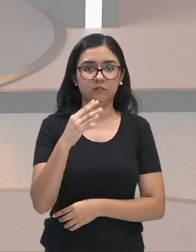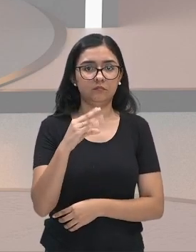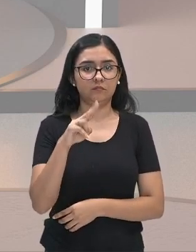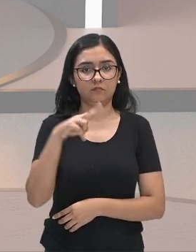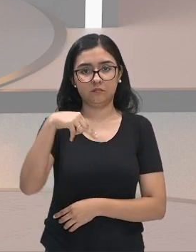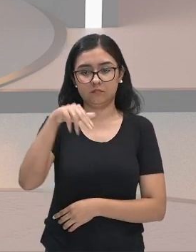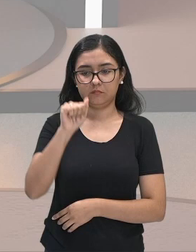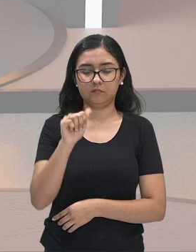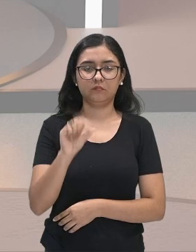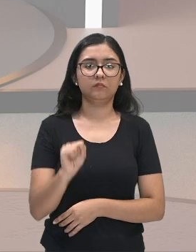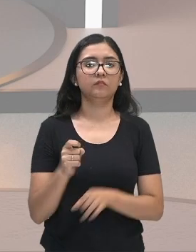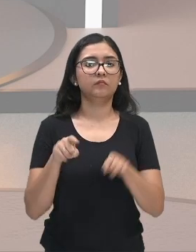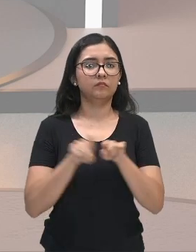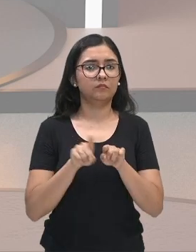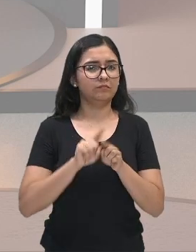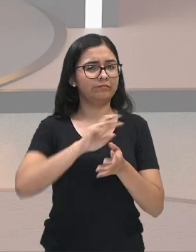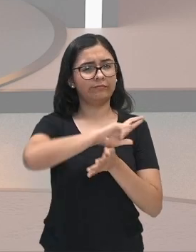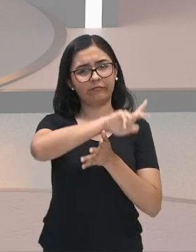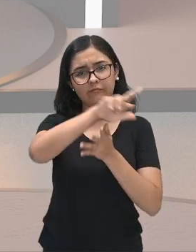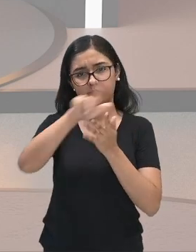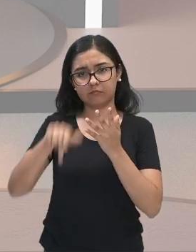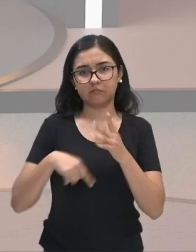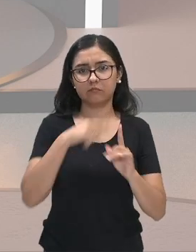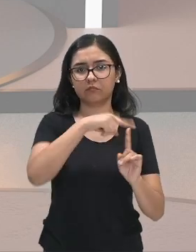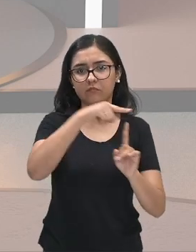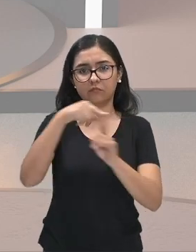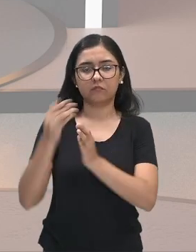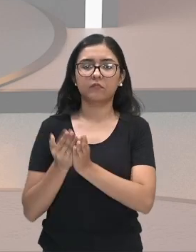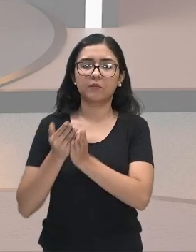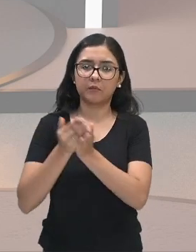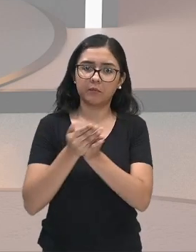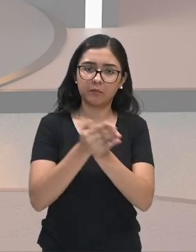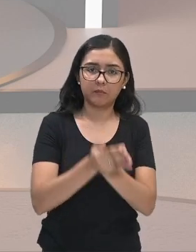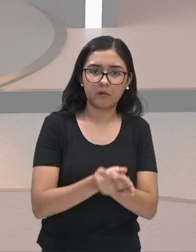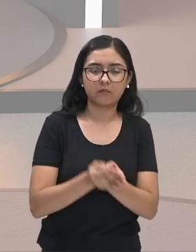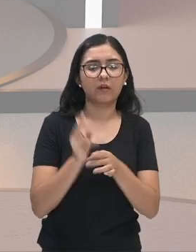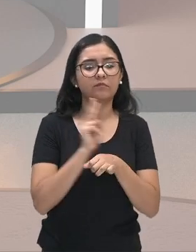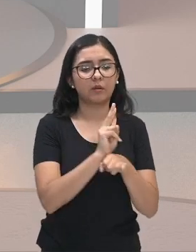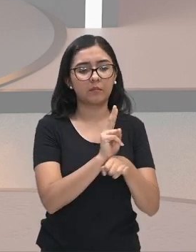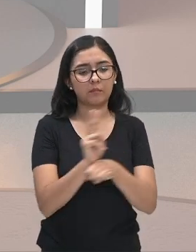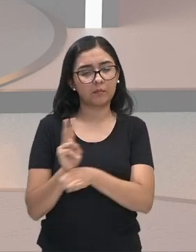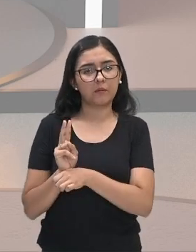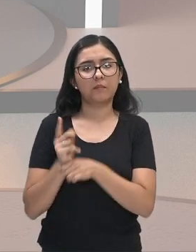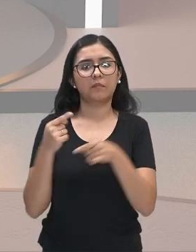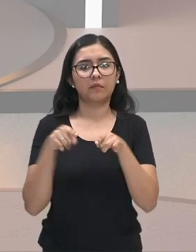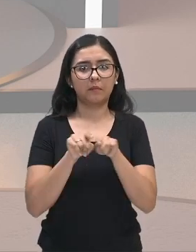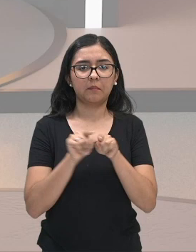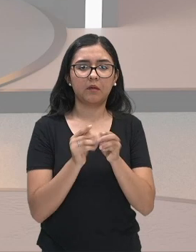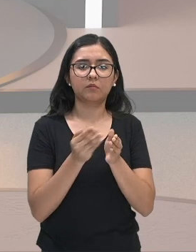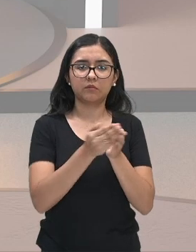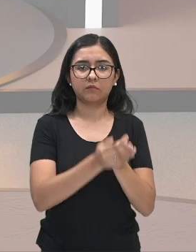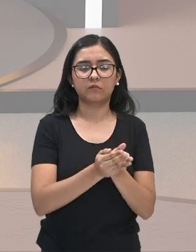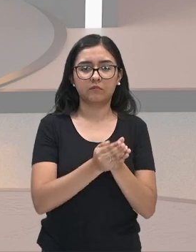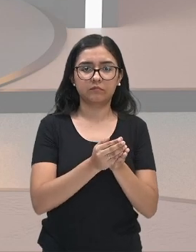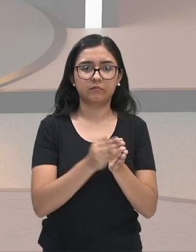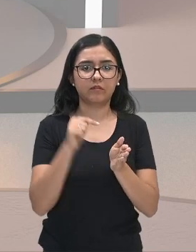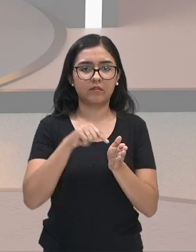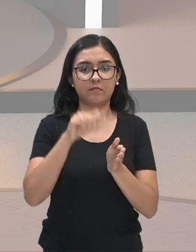navios da esquadra britânica que vinham ali assessorando ou dando suporte ali para a família